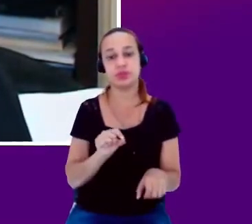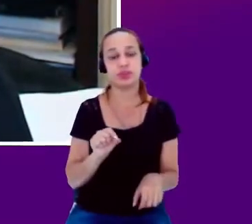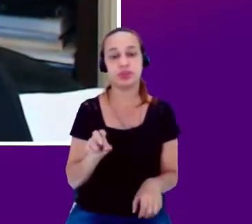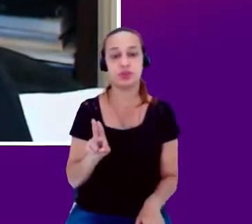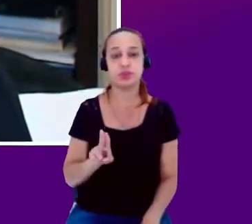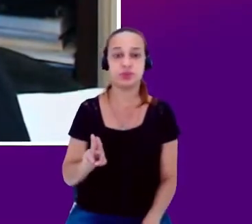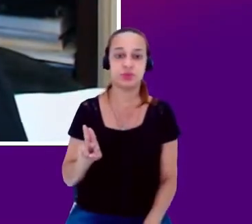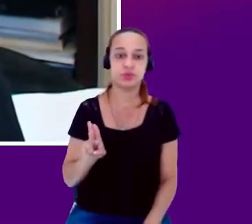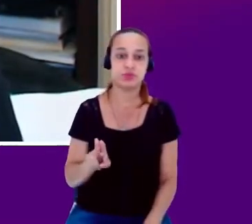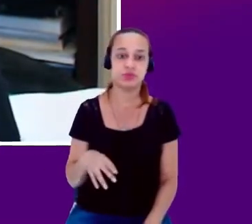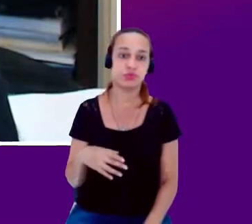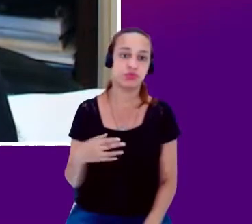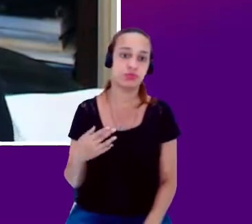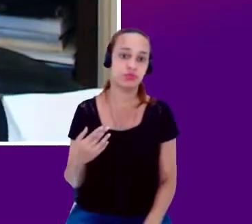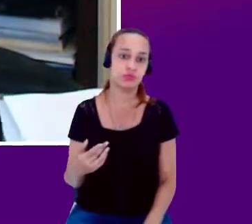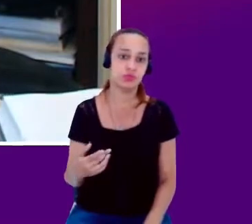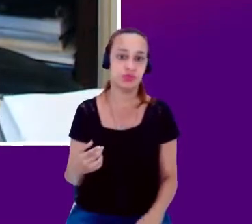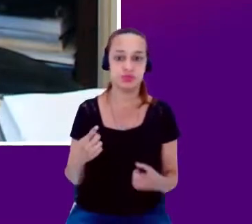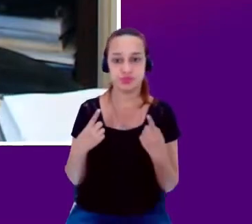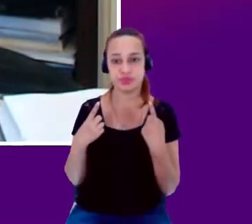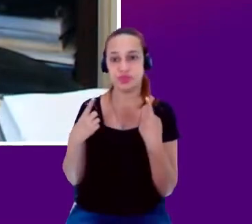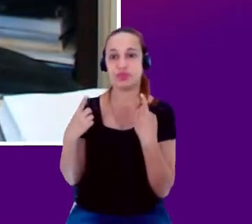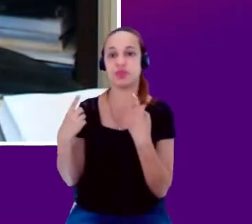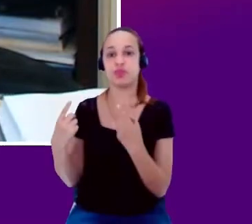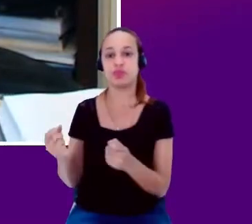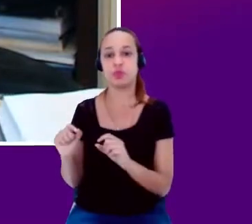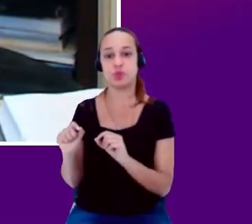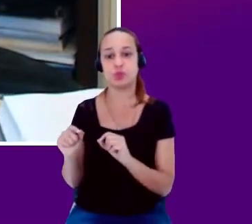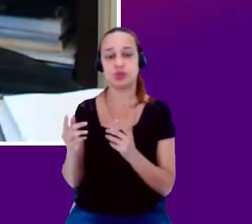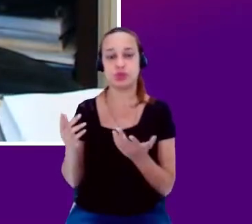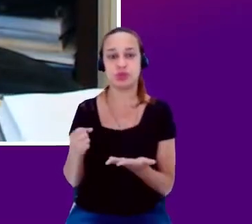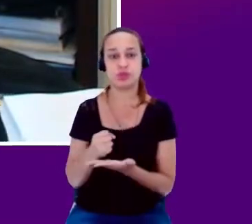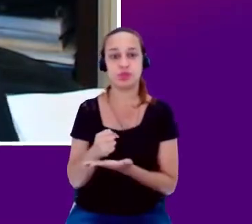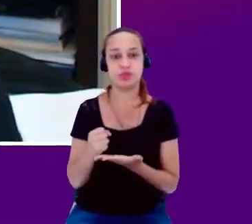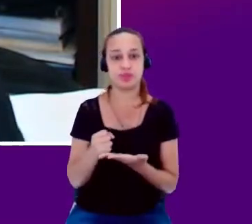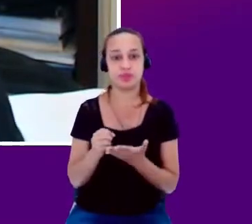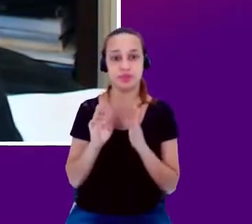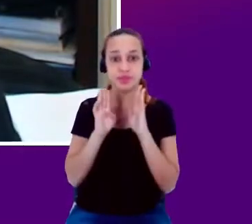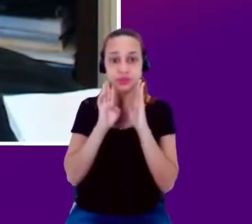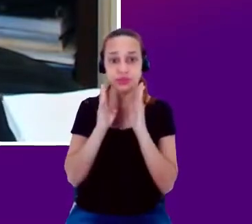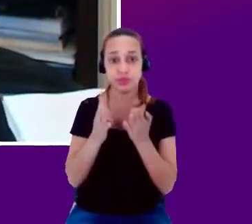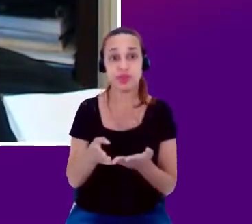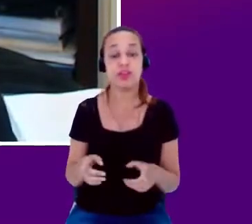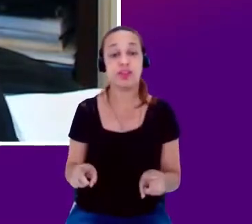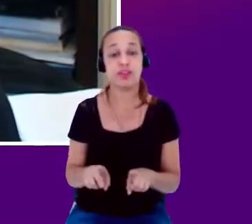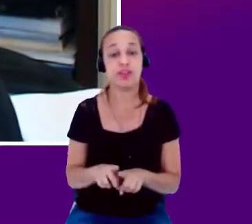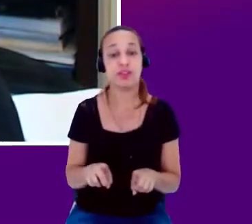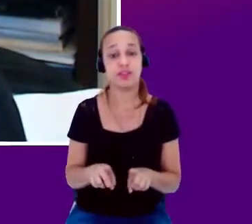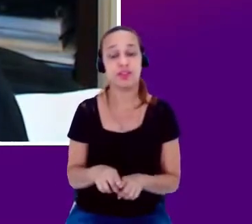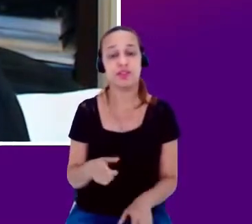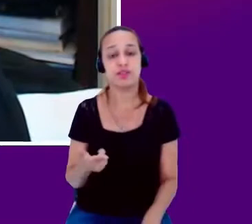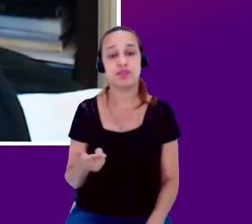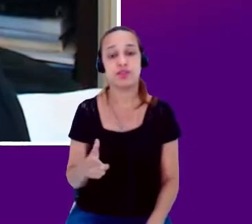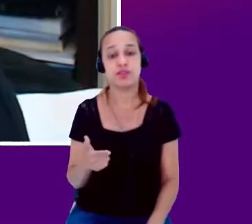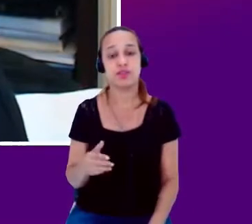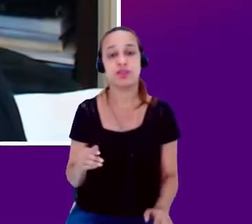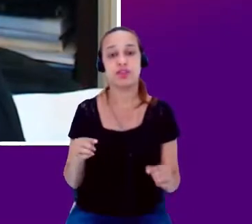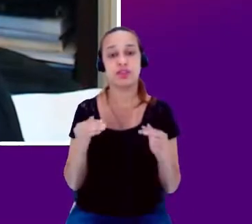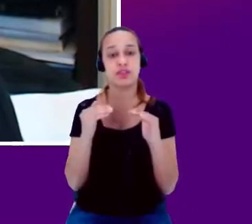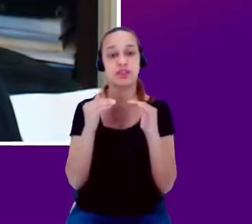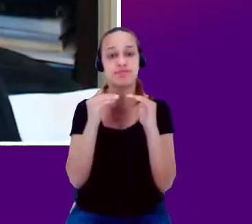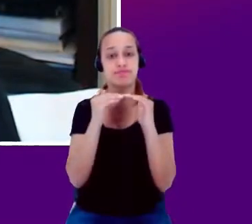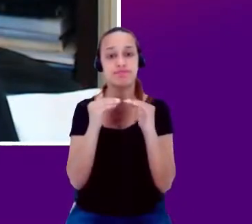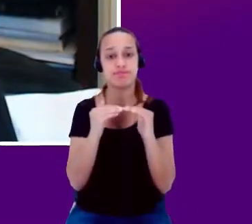usado em violação do princípio da finalidade, e também para que não haja correlações espúrias